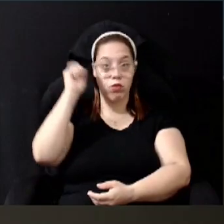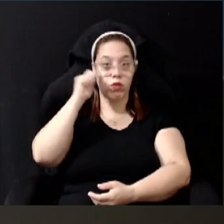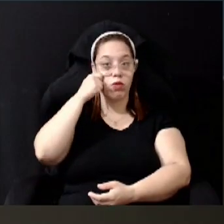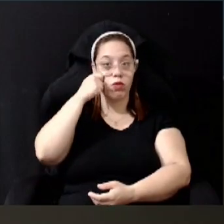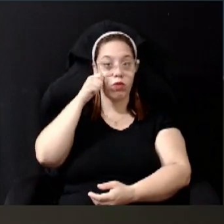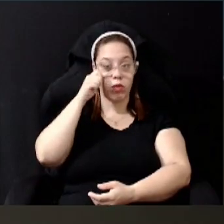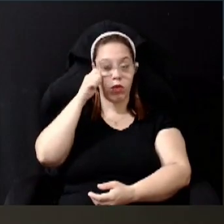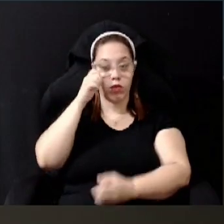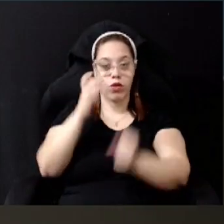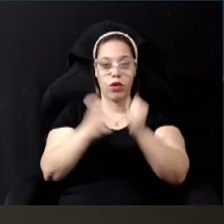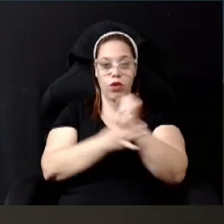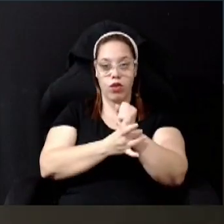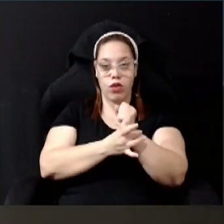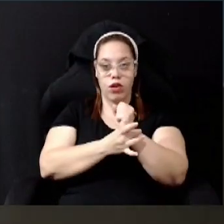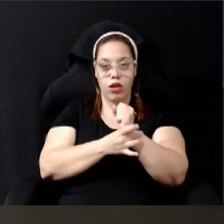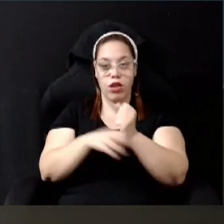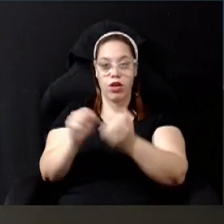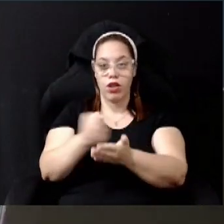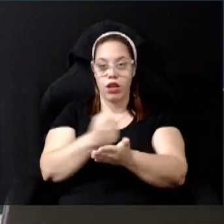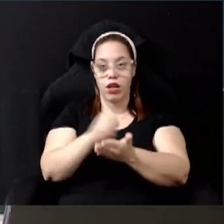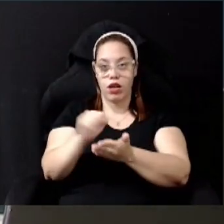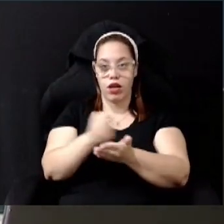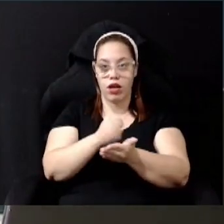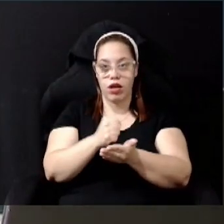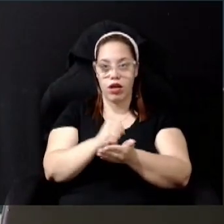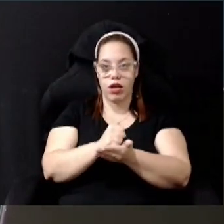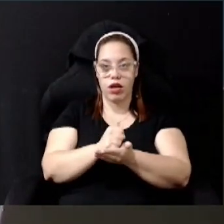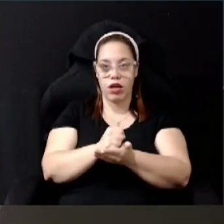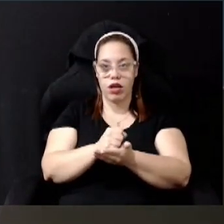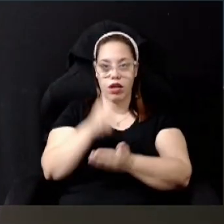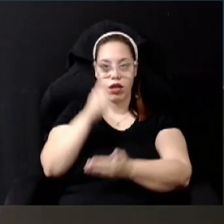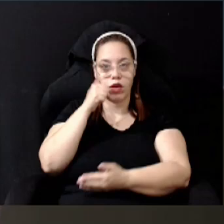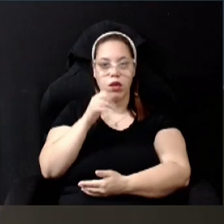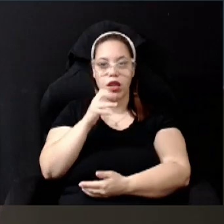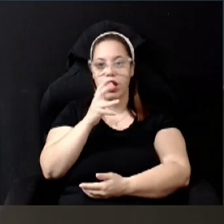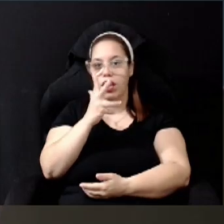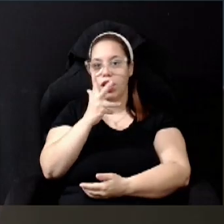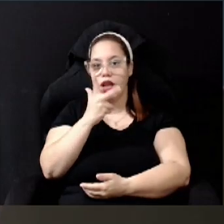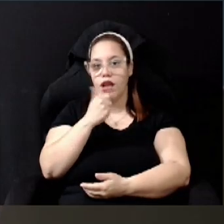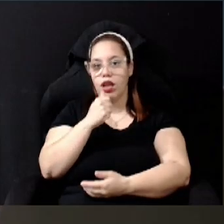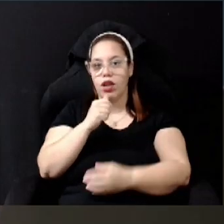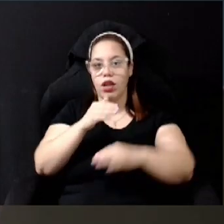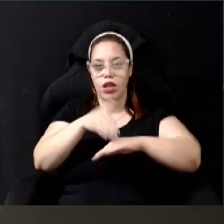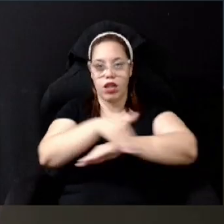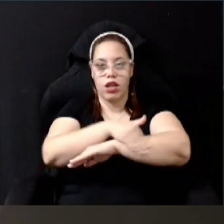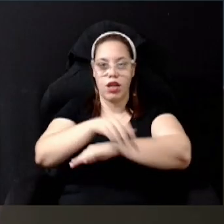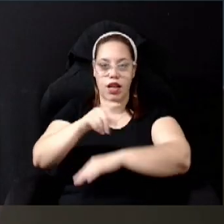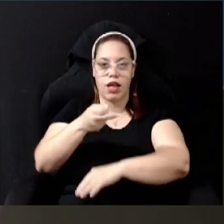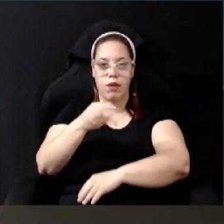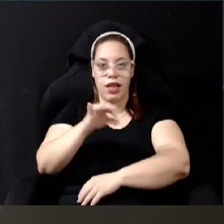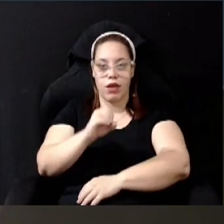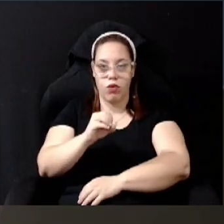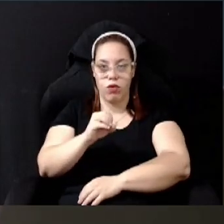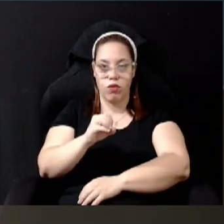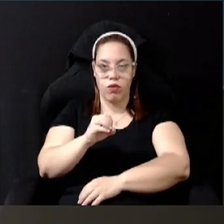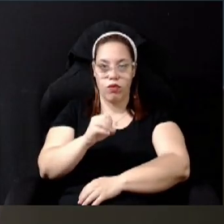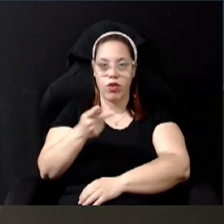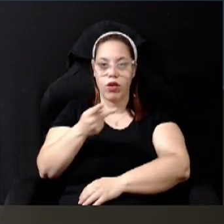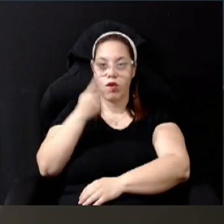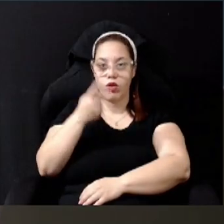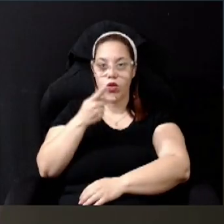a outra da limpeza e a outra era uma menina linda na recepção. E aí eu conversando com o meu